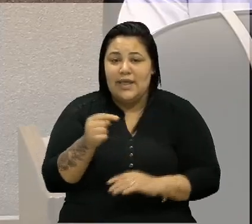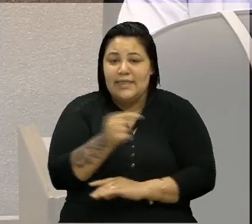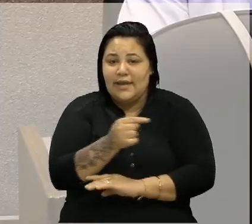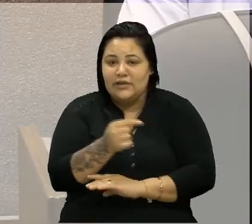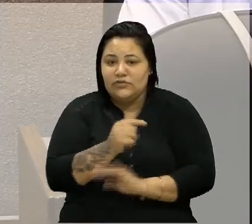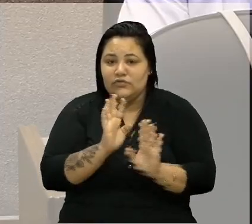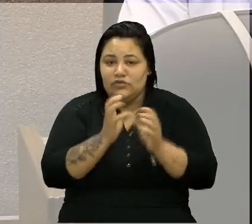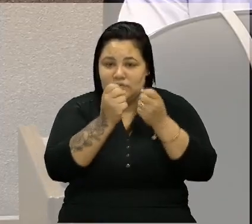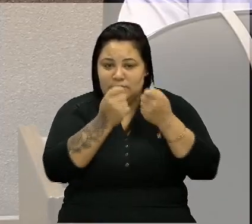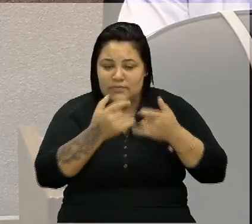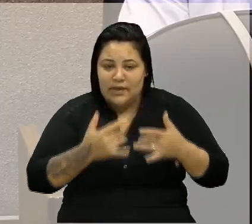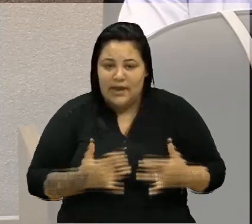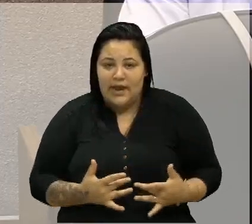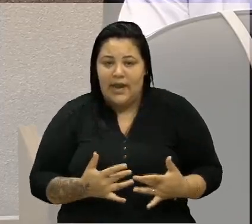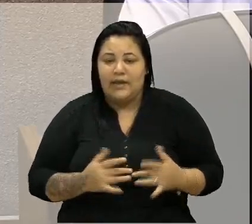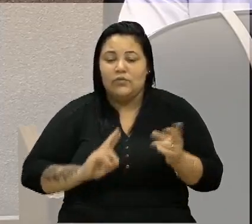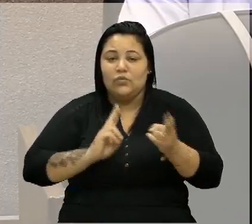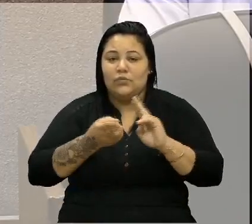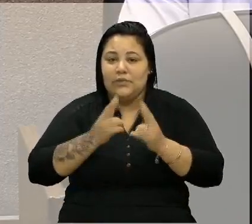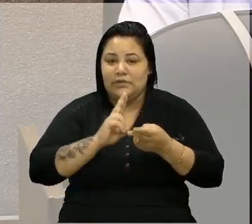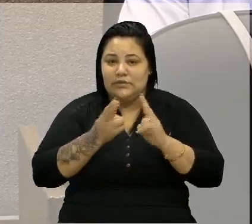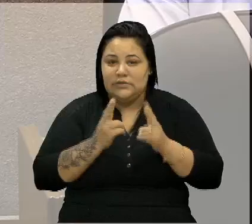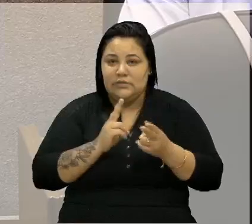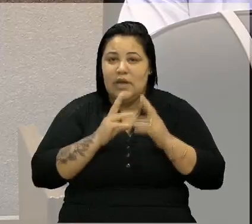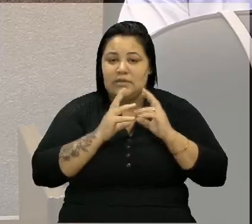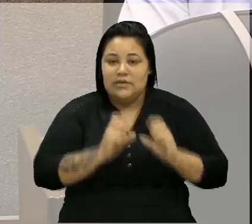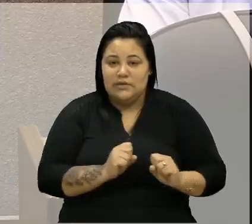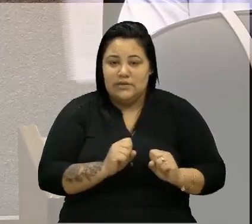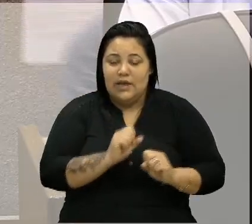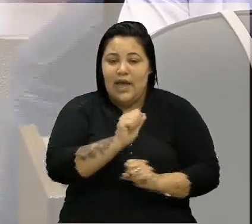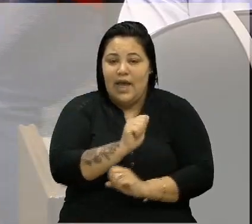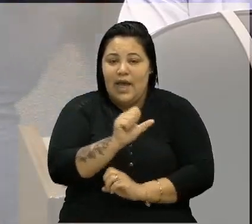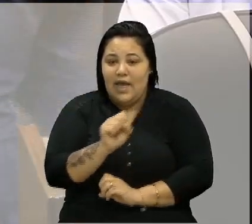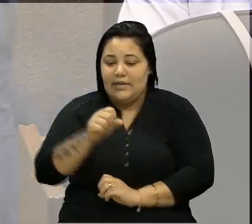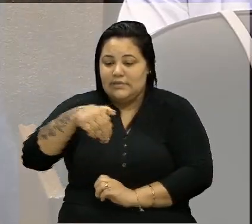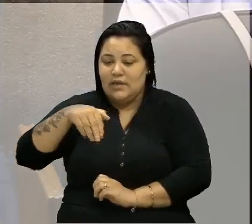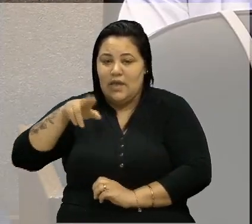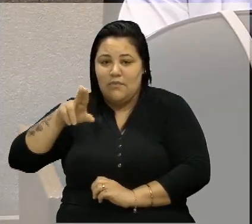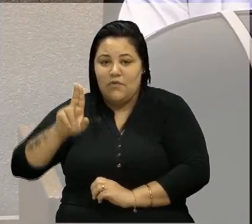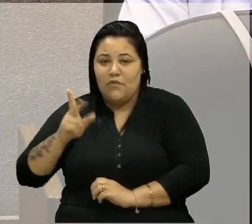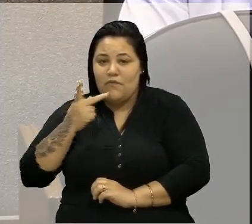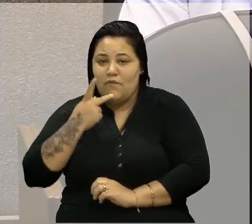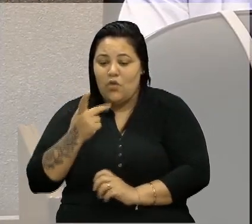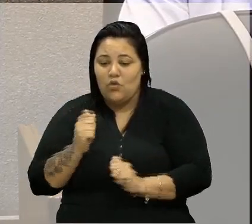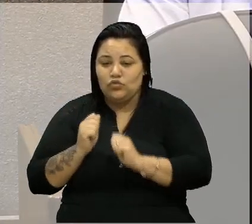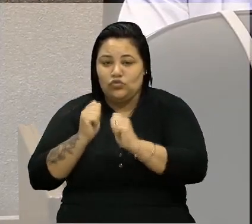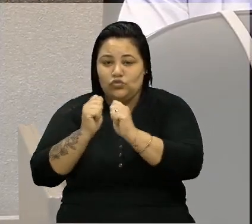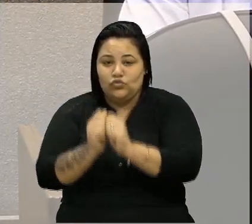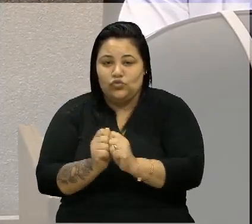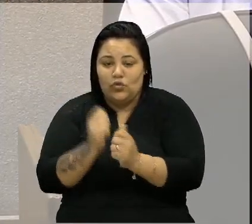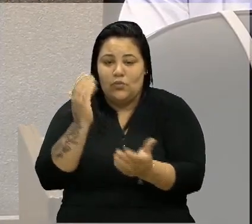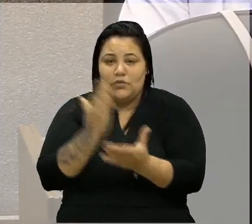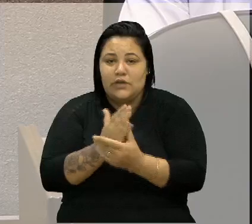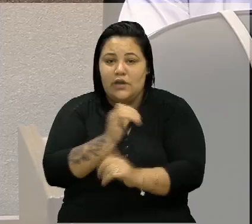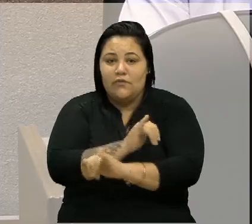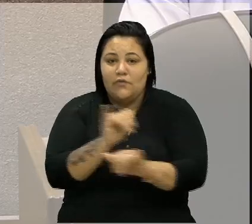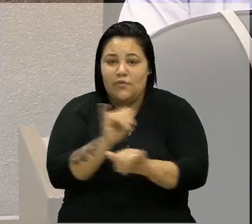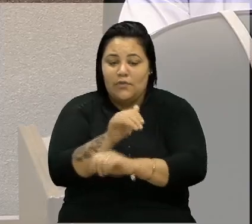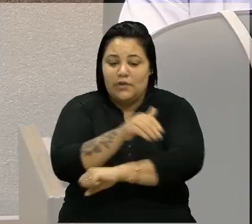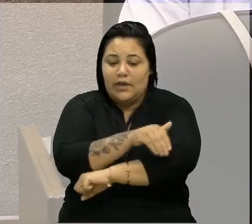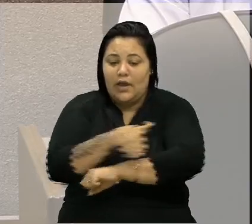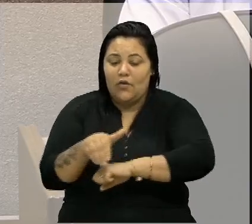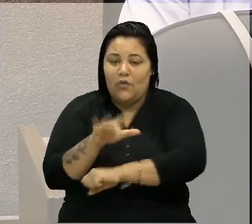à Secretaria Municipal do Urbanismo, a SMU, esta manifestou-se junto ao processo, informando que a via em questão a